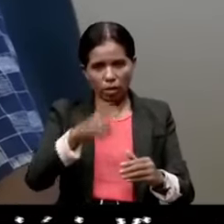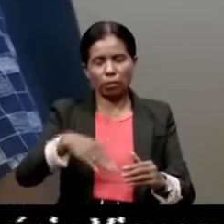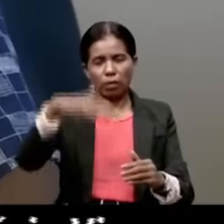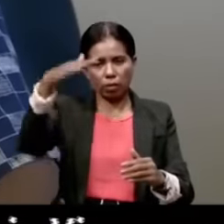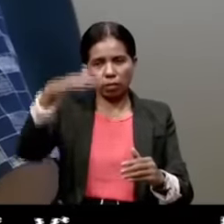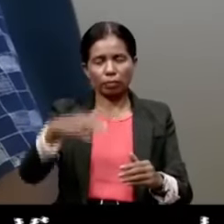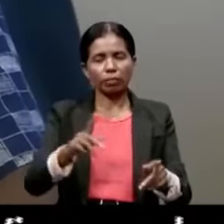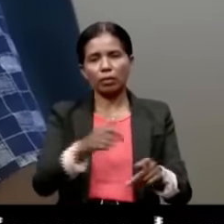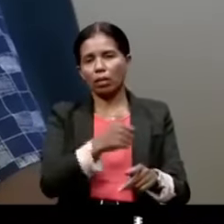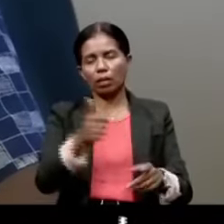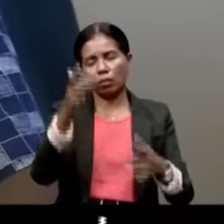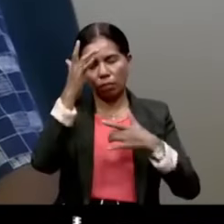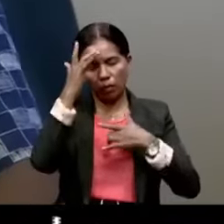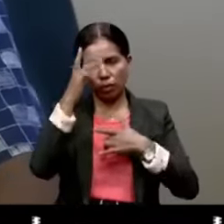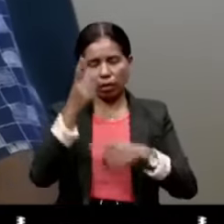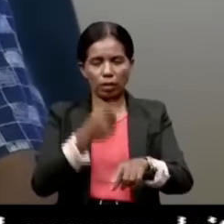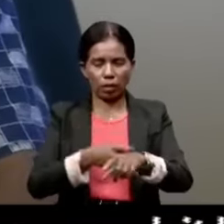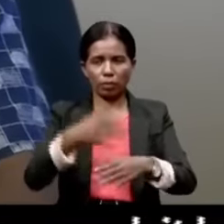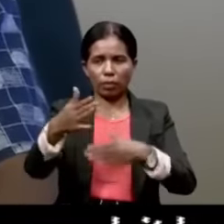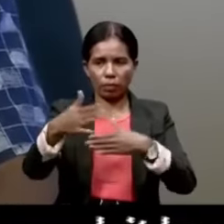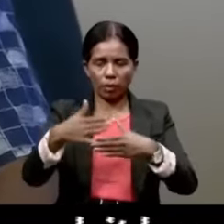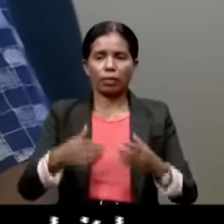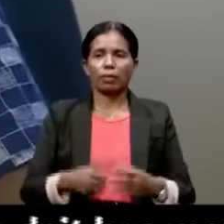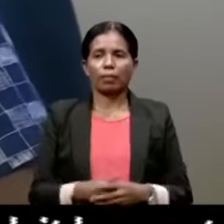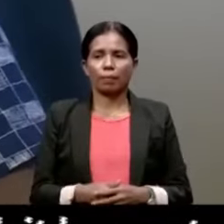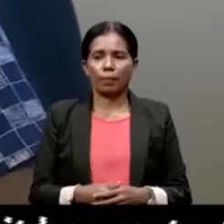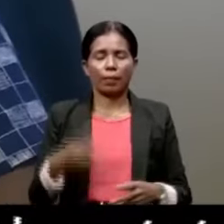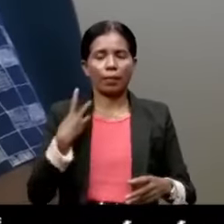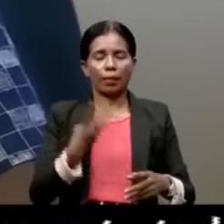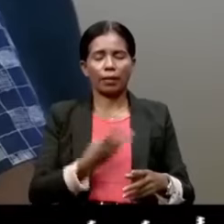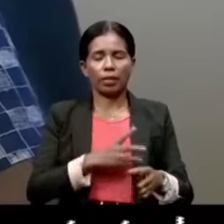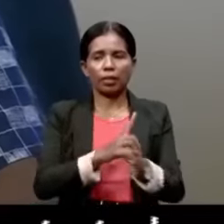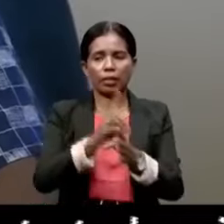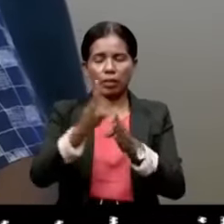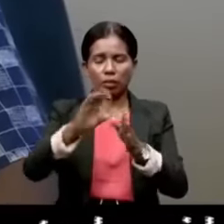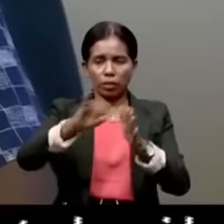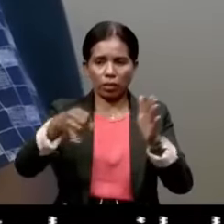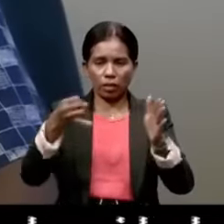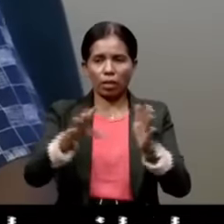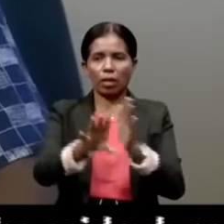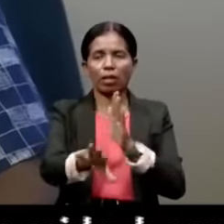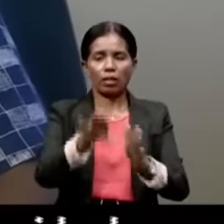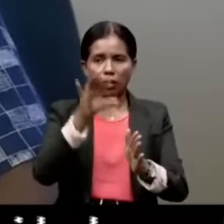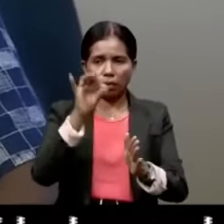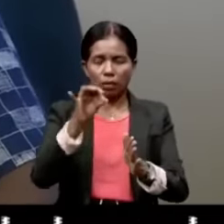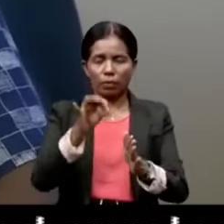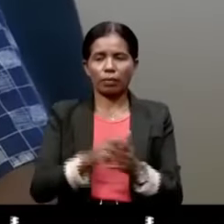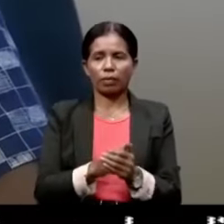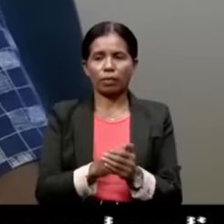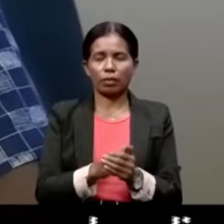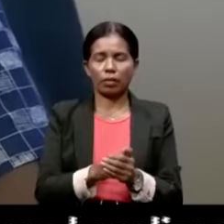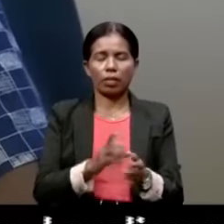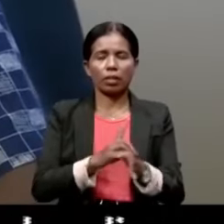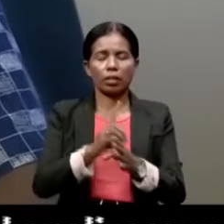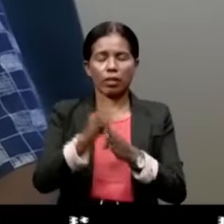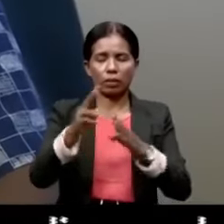balo moras. Lembra que o tempo bada, direção geral, ou retangou na to nasional he